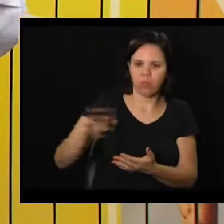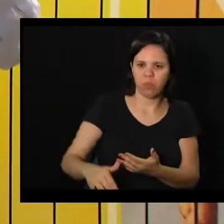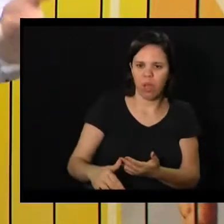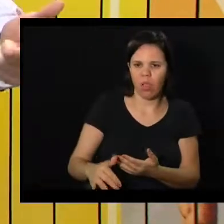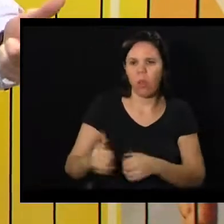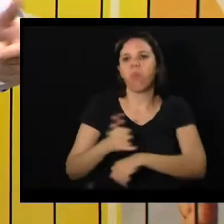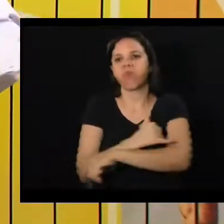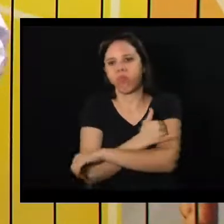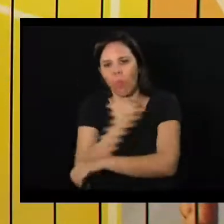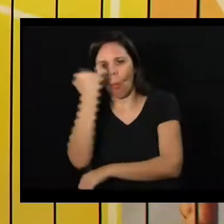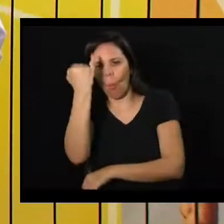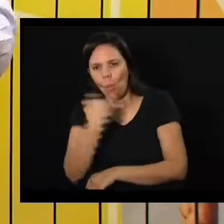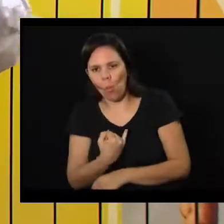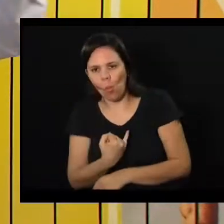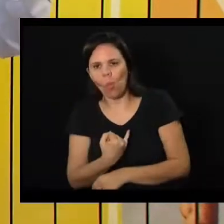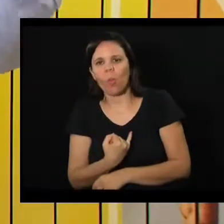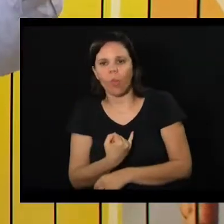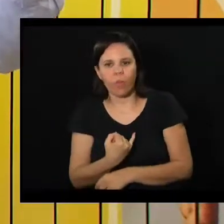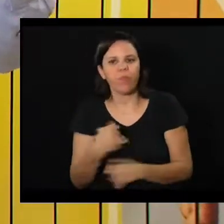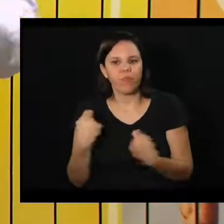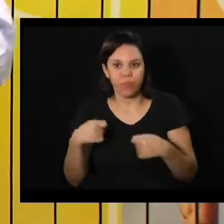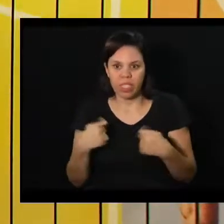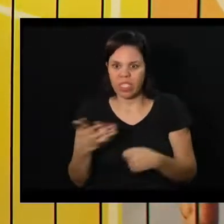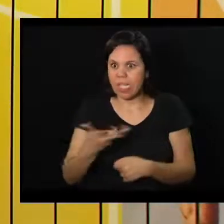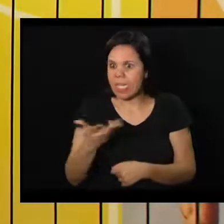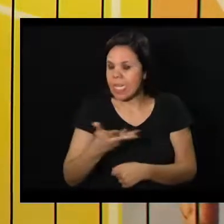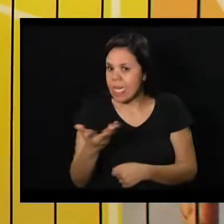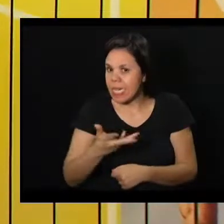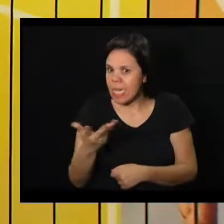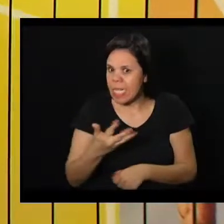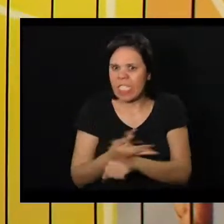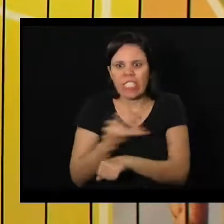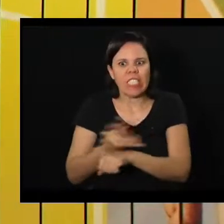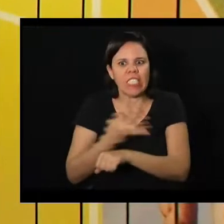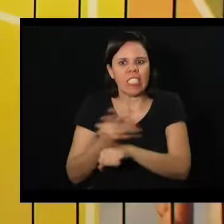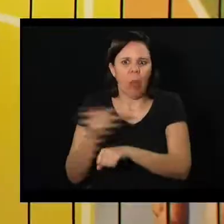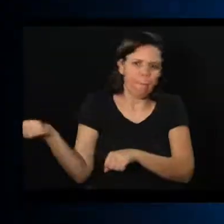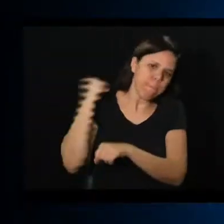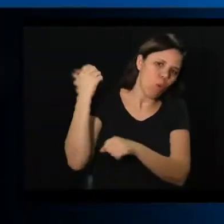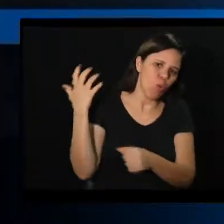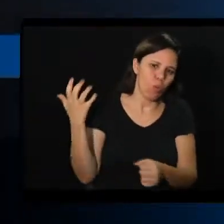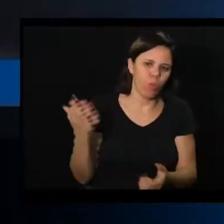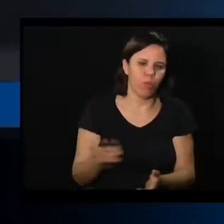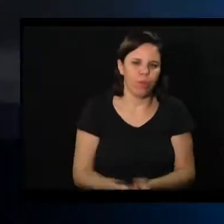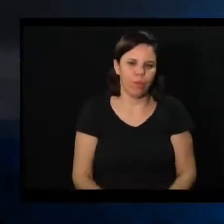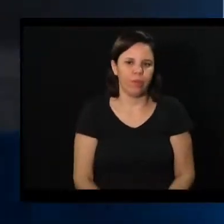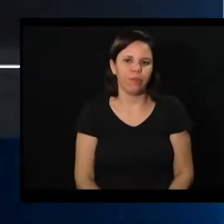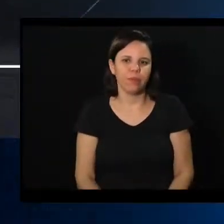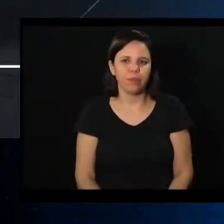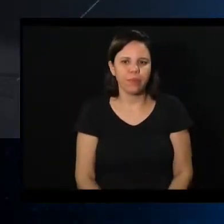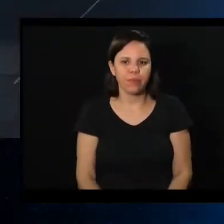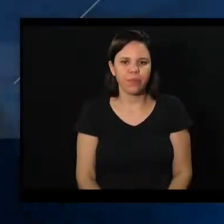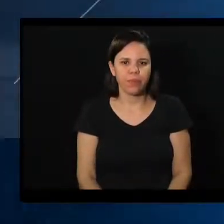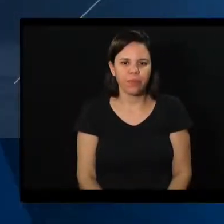peso, magrinhos, basta ser veloz e aguentar as pancadas.